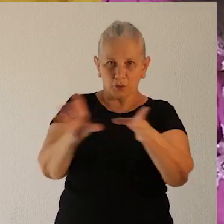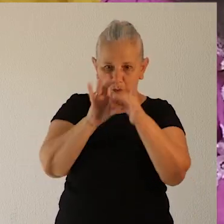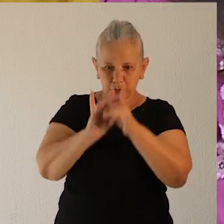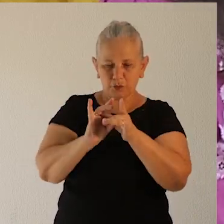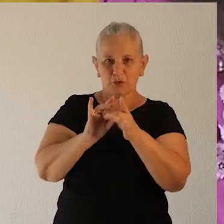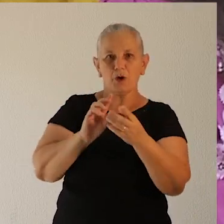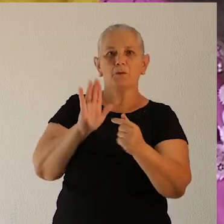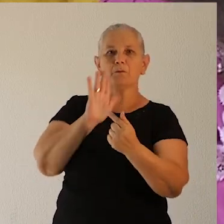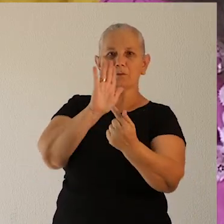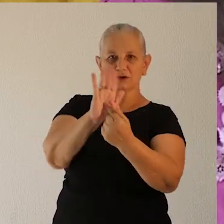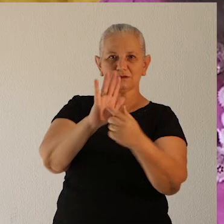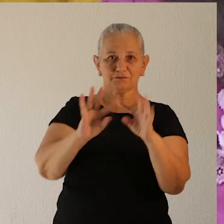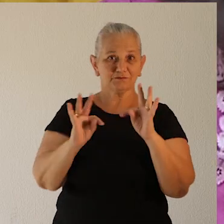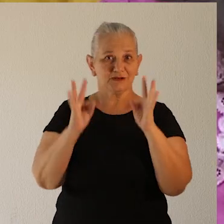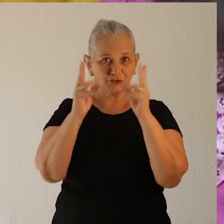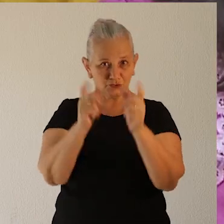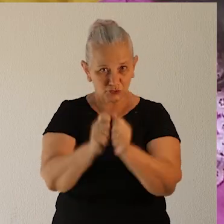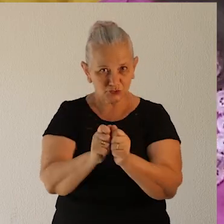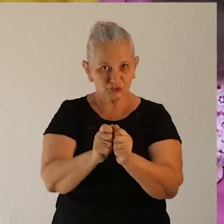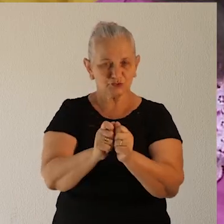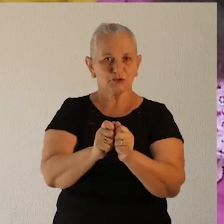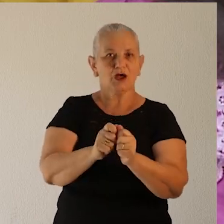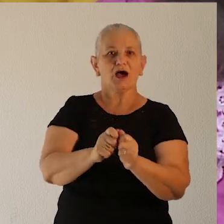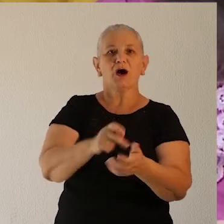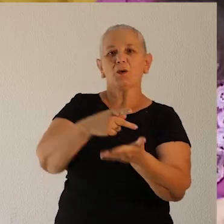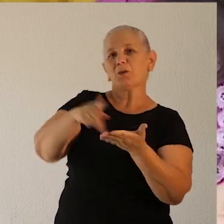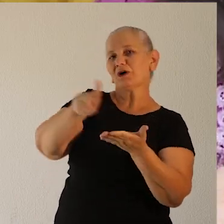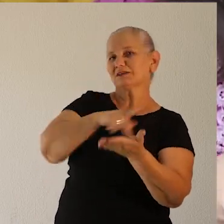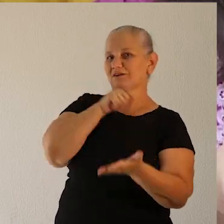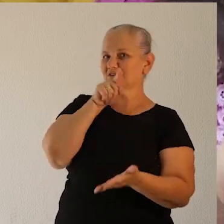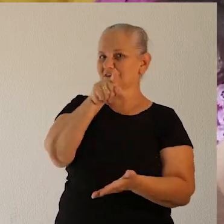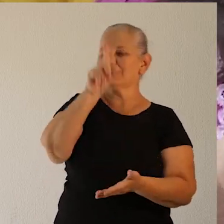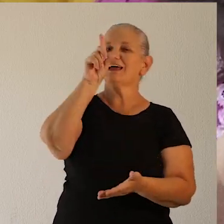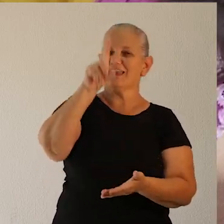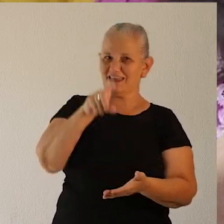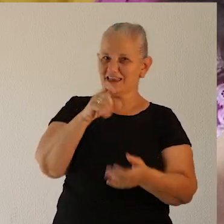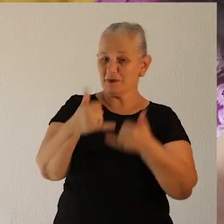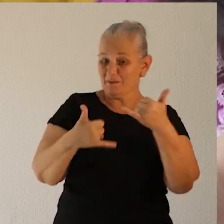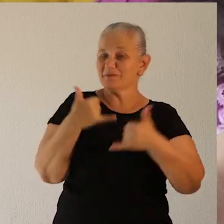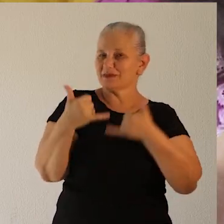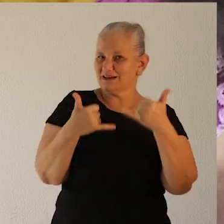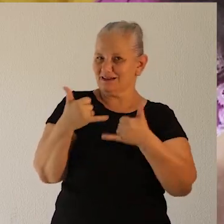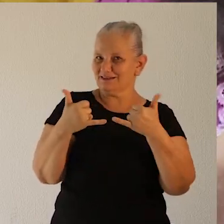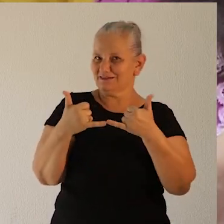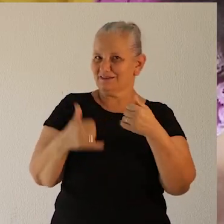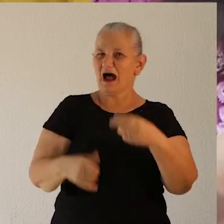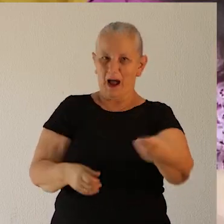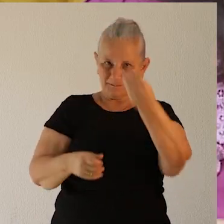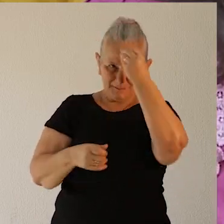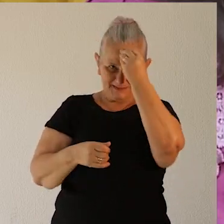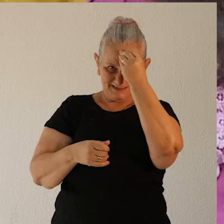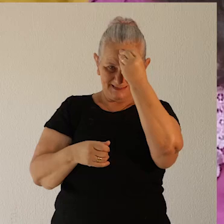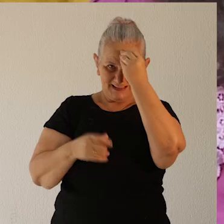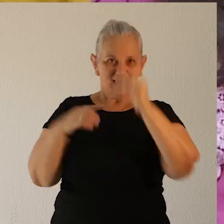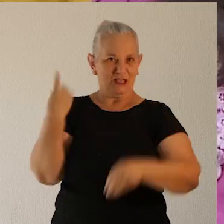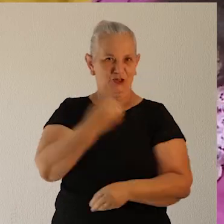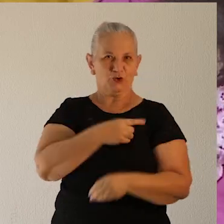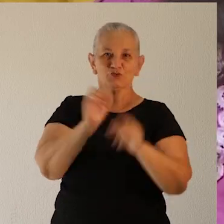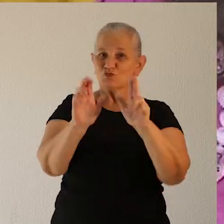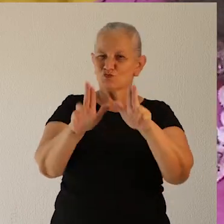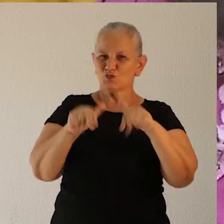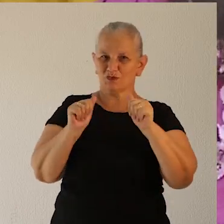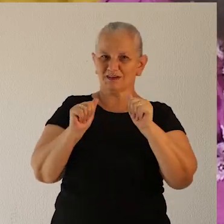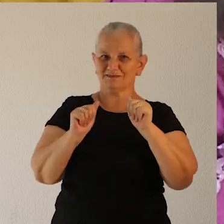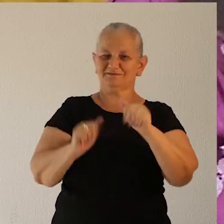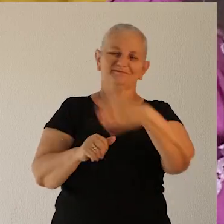e mostre para todos o artista que você é. E brincando é brincando que se aprende e a gente nunca esquece.